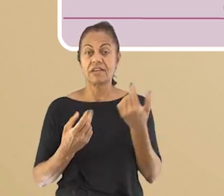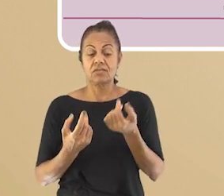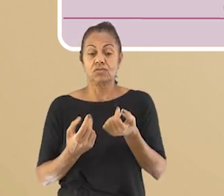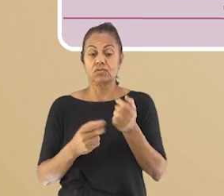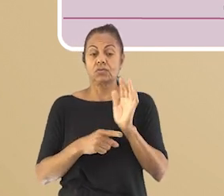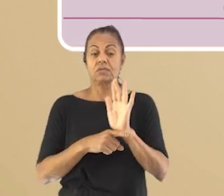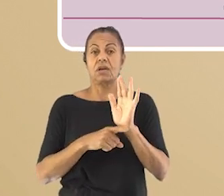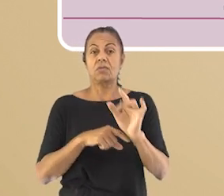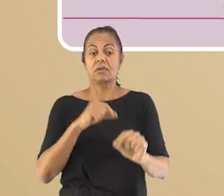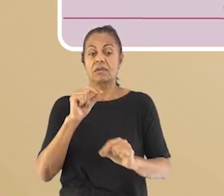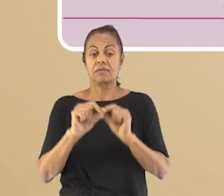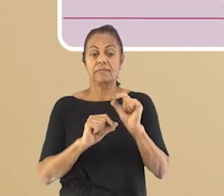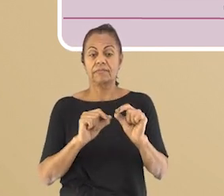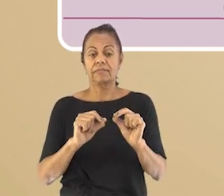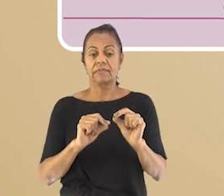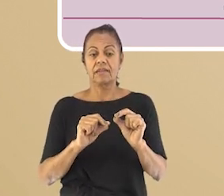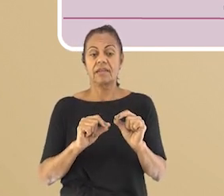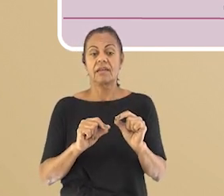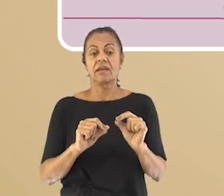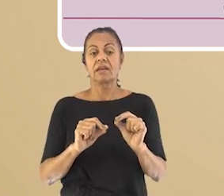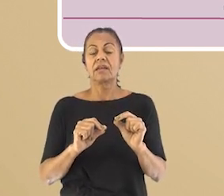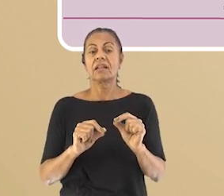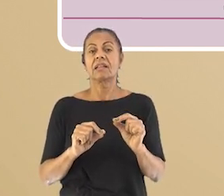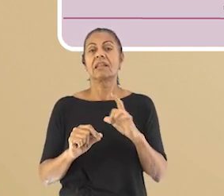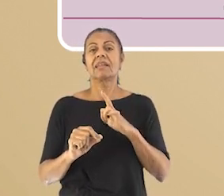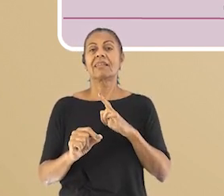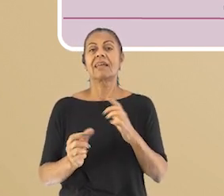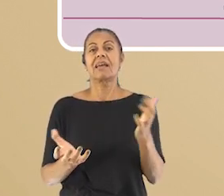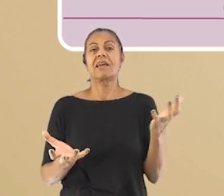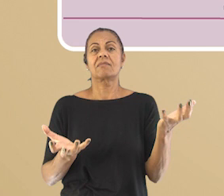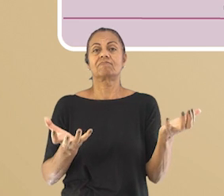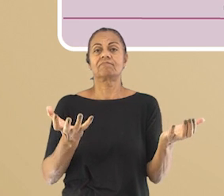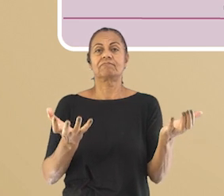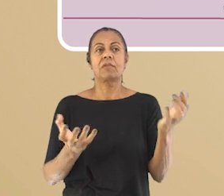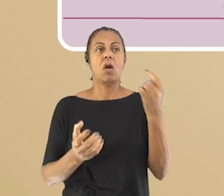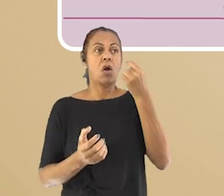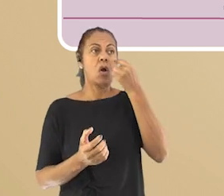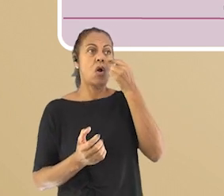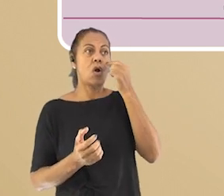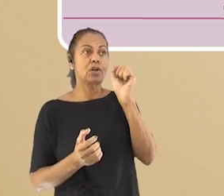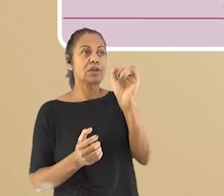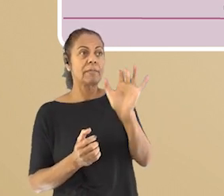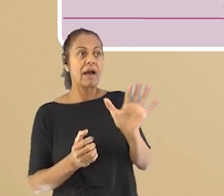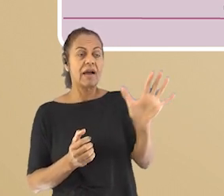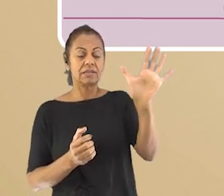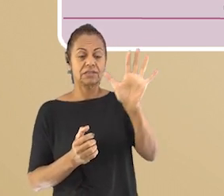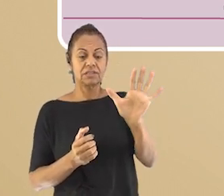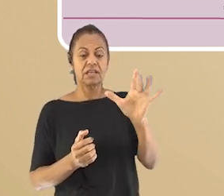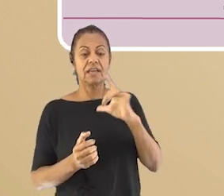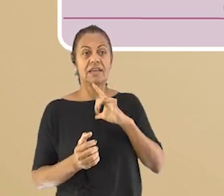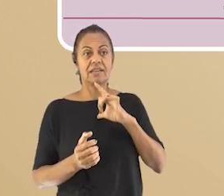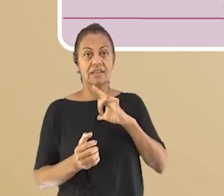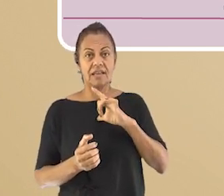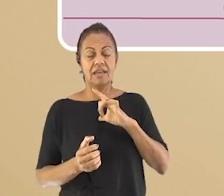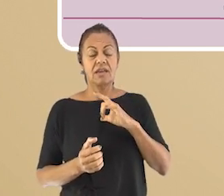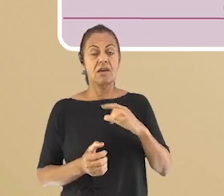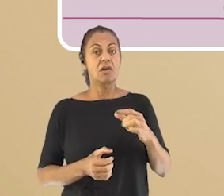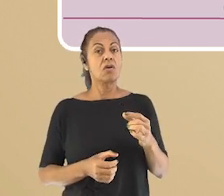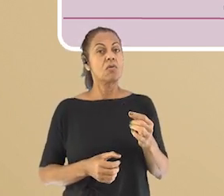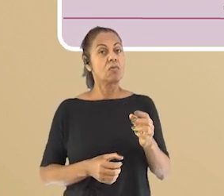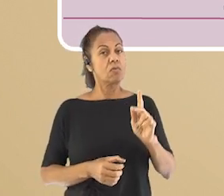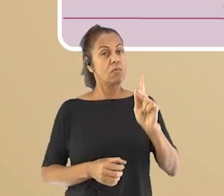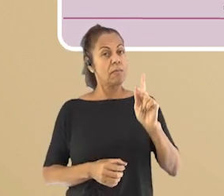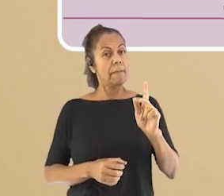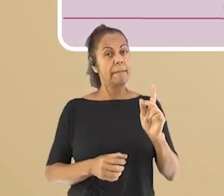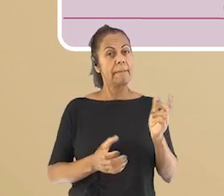da balança, ele tem alguns pesos. Veja na imagem. Ele tem um peso de 10 gramas e um